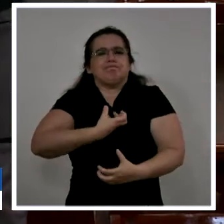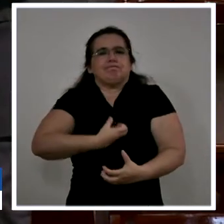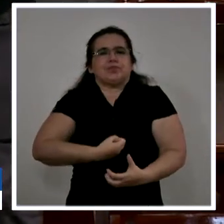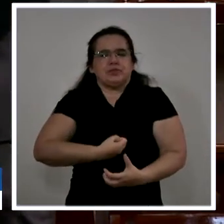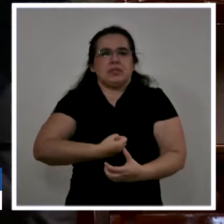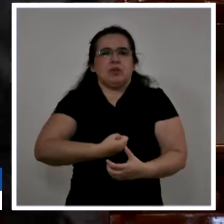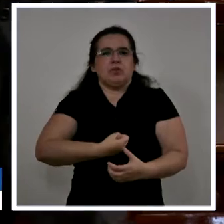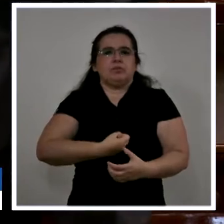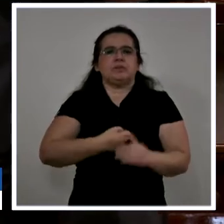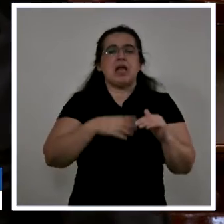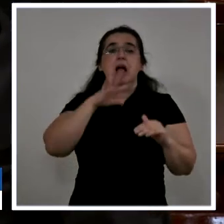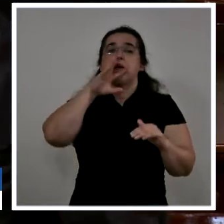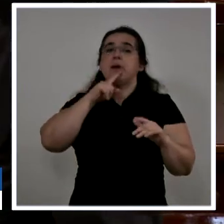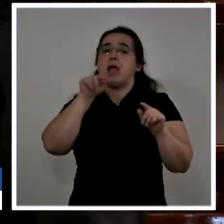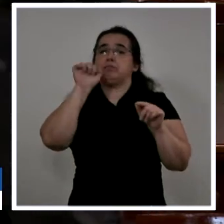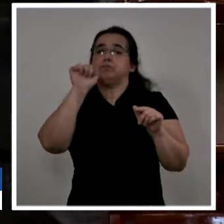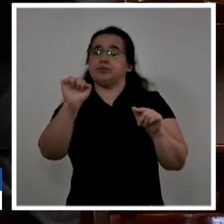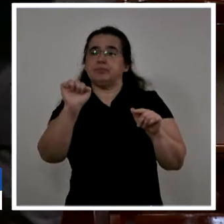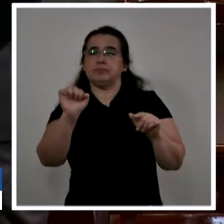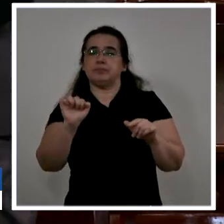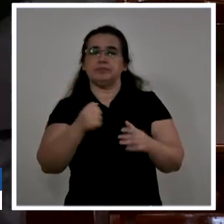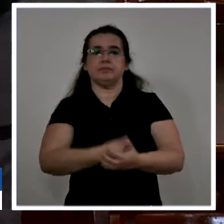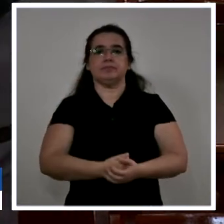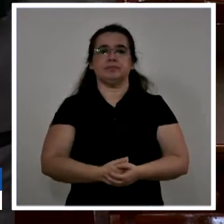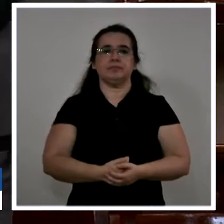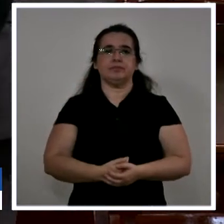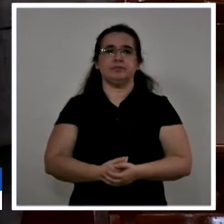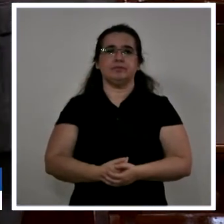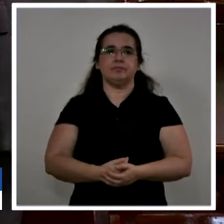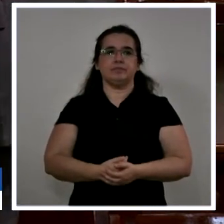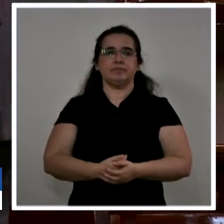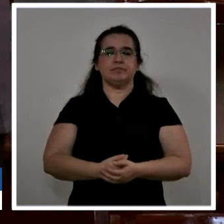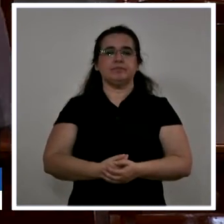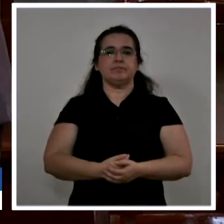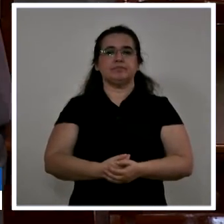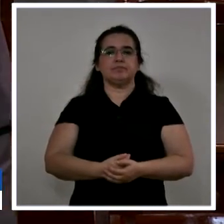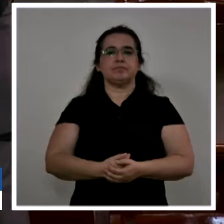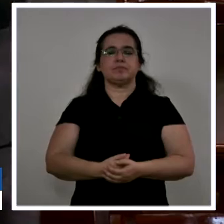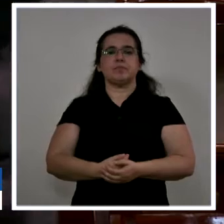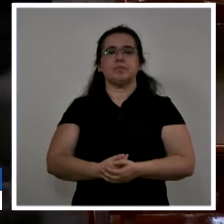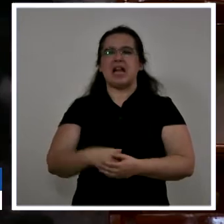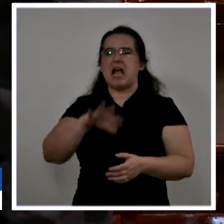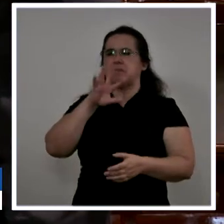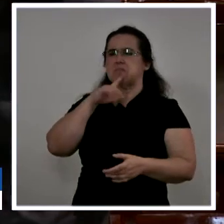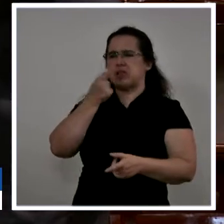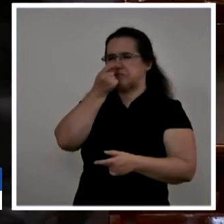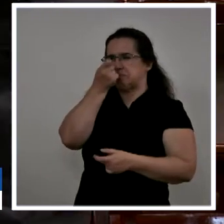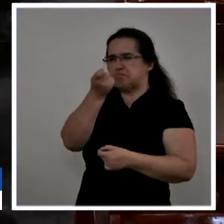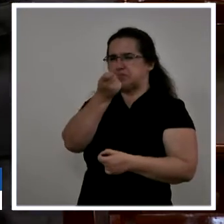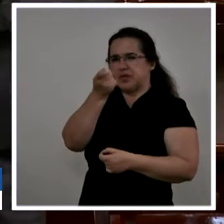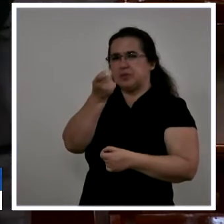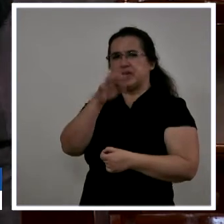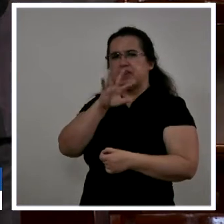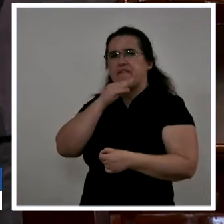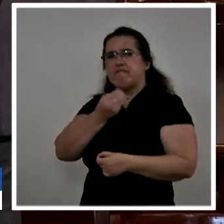escala de depressão da mãe. And how supportive she was perceived to be on a questionnaire. E até que ponto ela parecia ser uma mãe que cuidava das